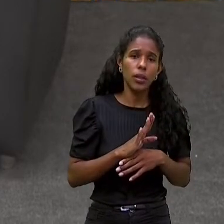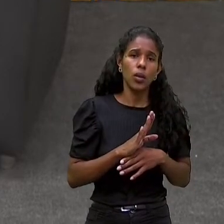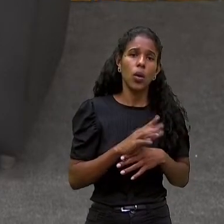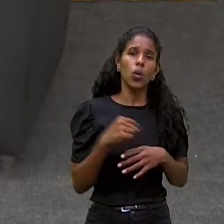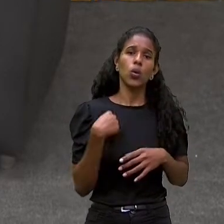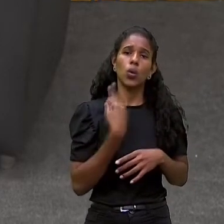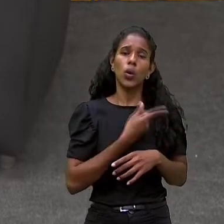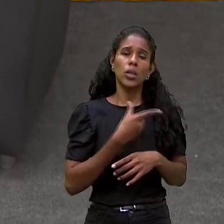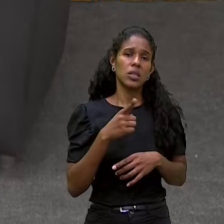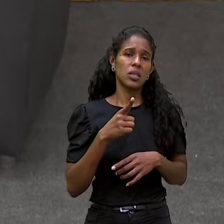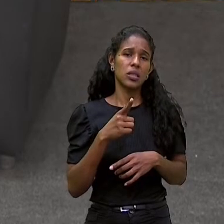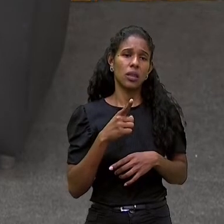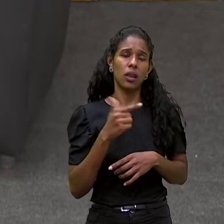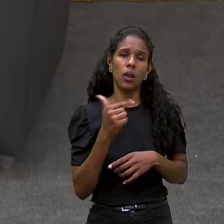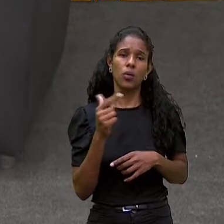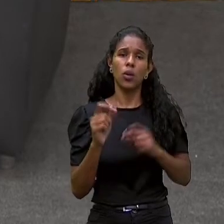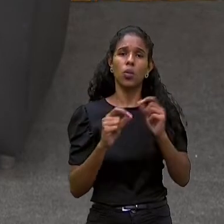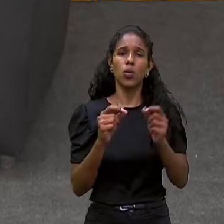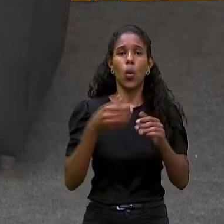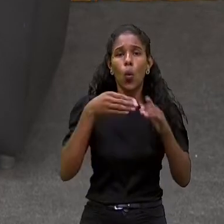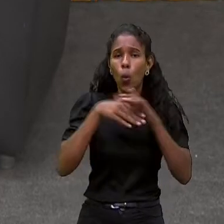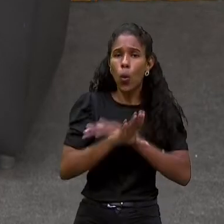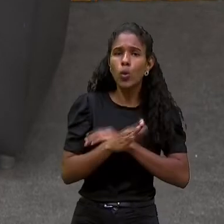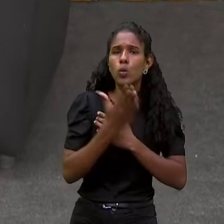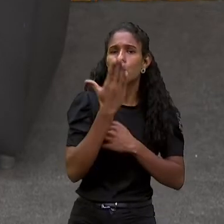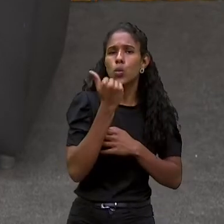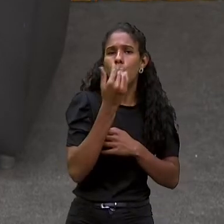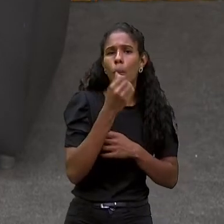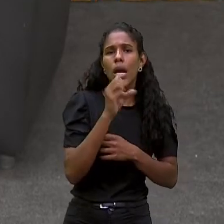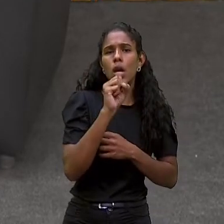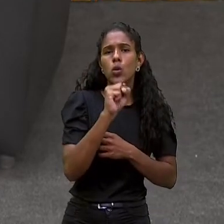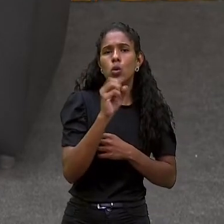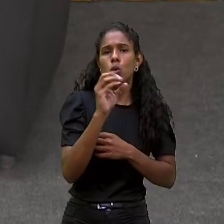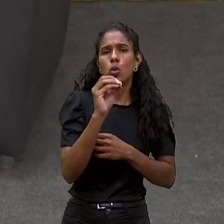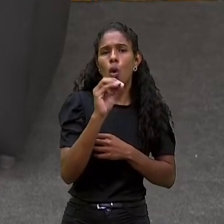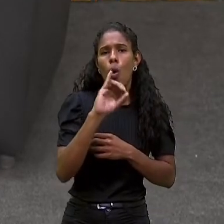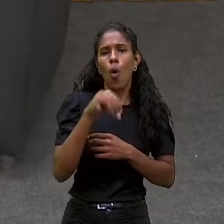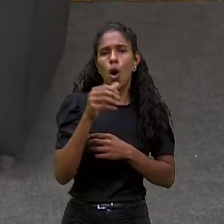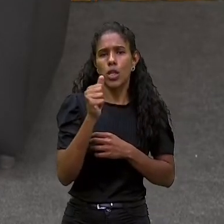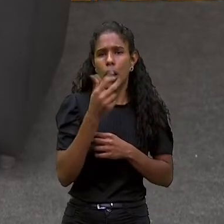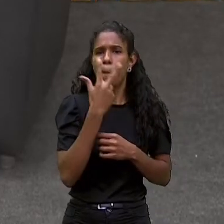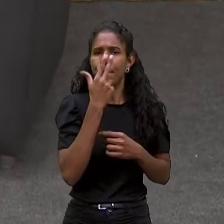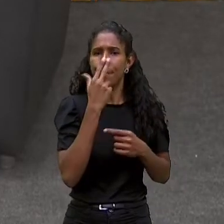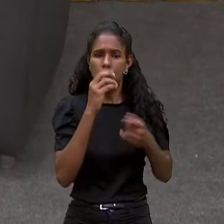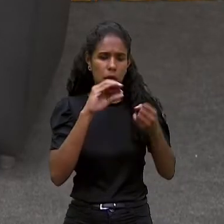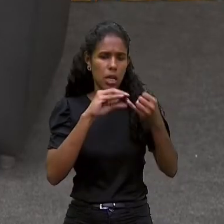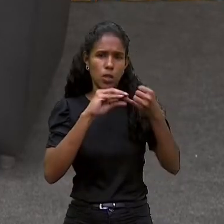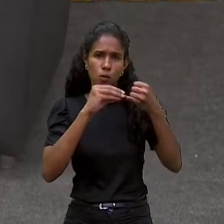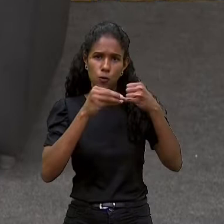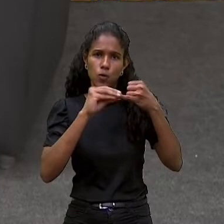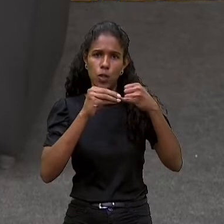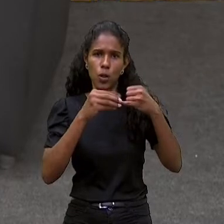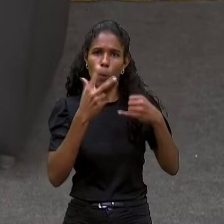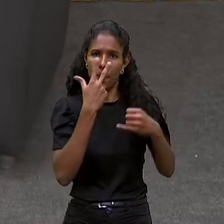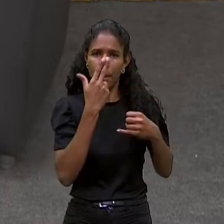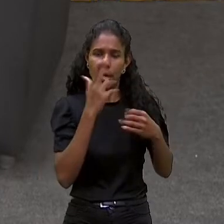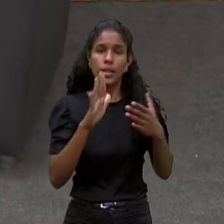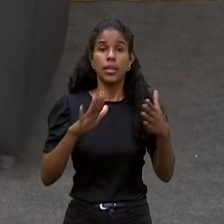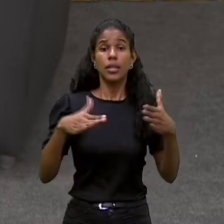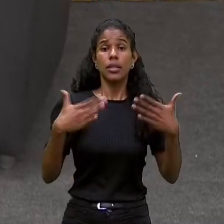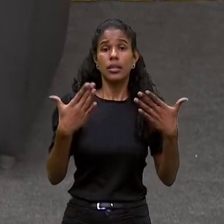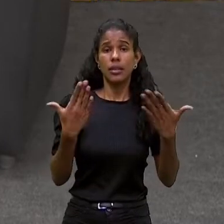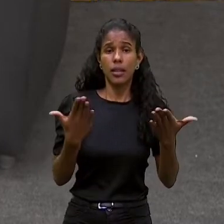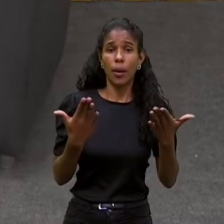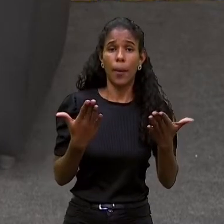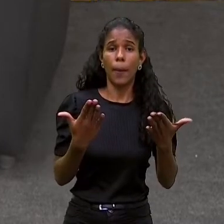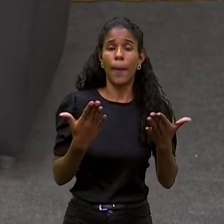o hábito de comer soja no almoço, mas a gente come mais feijão, mas consumimos muito óleo de soja, é